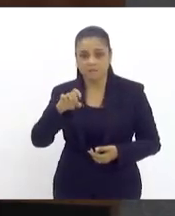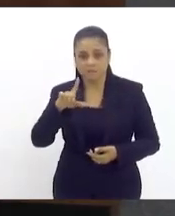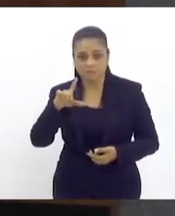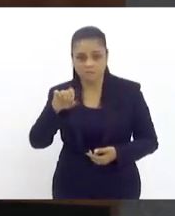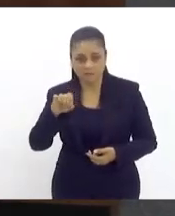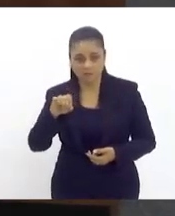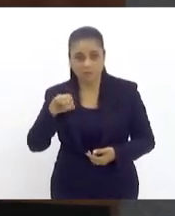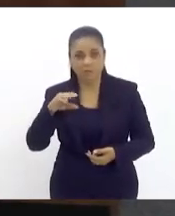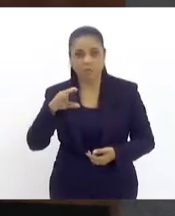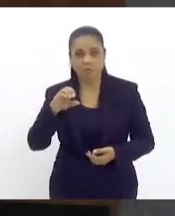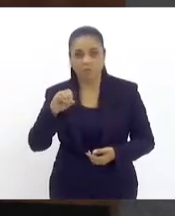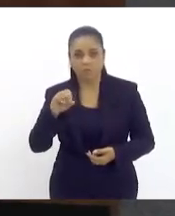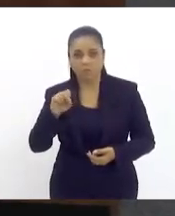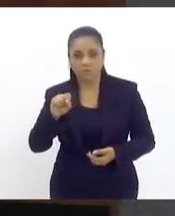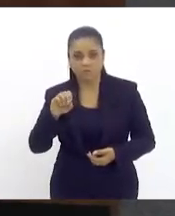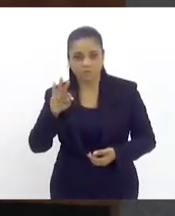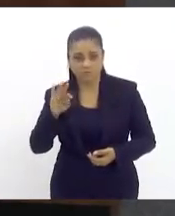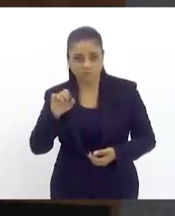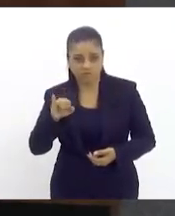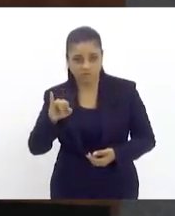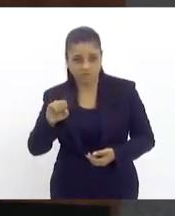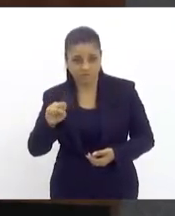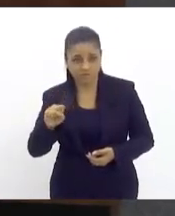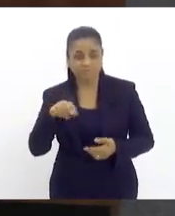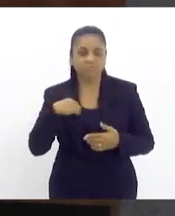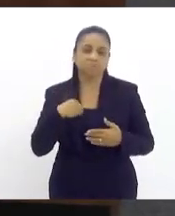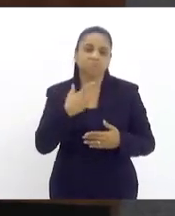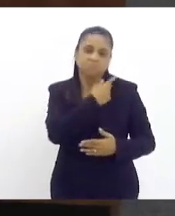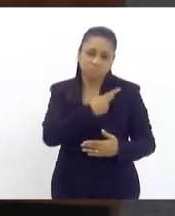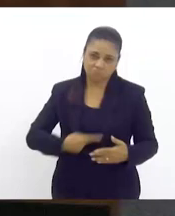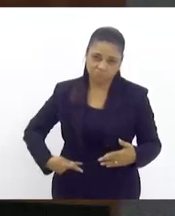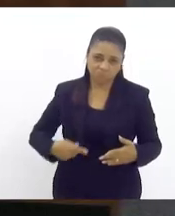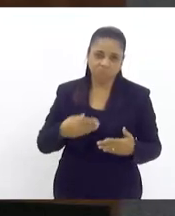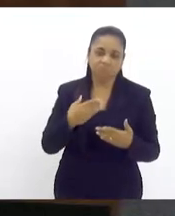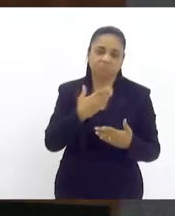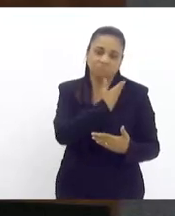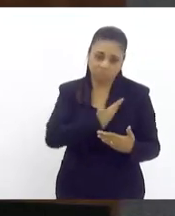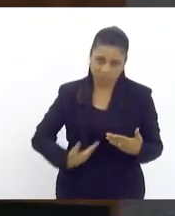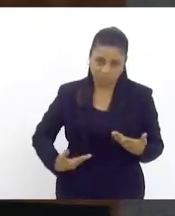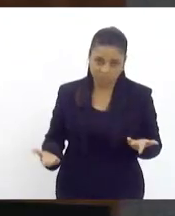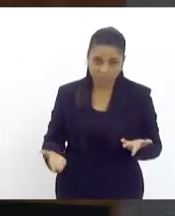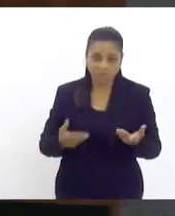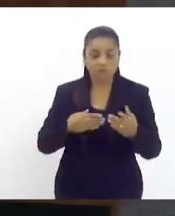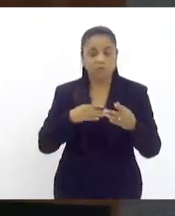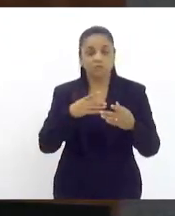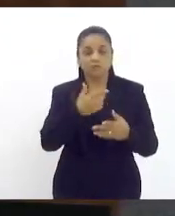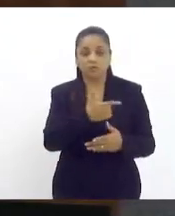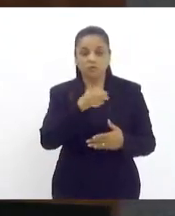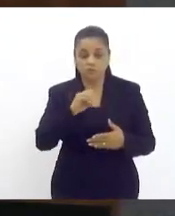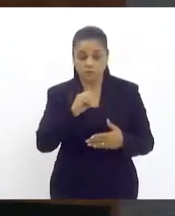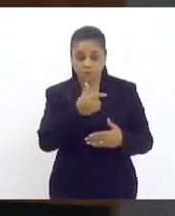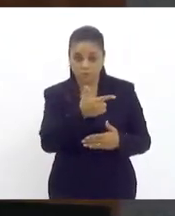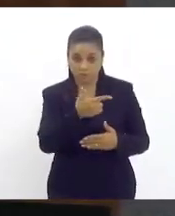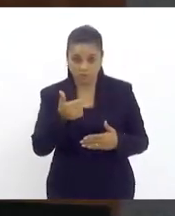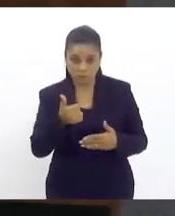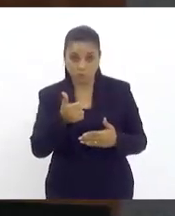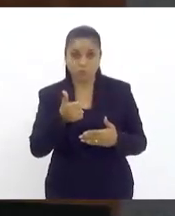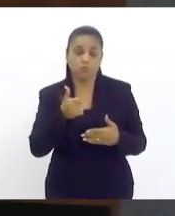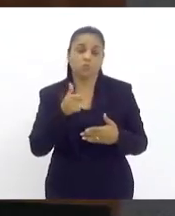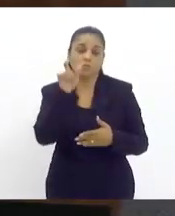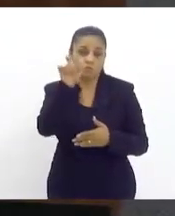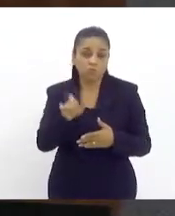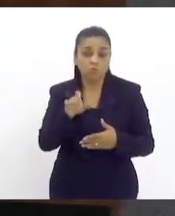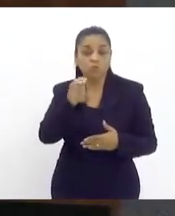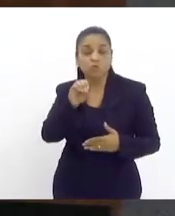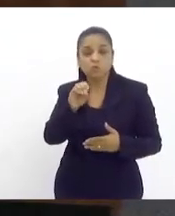Pública que recentemente lançou você mulher 2021 e que me parece o